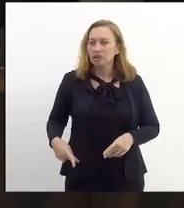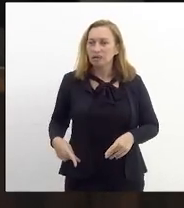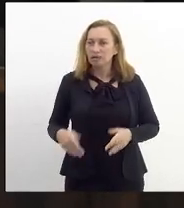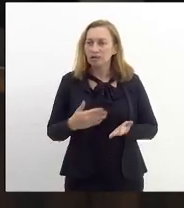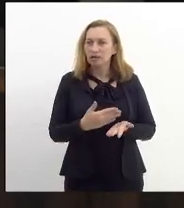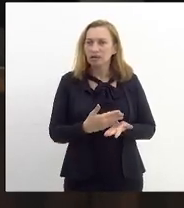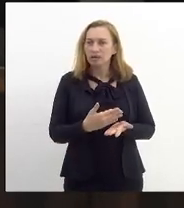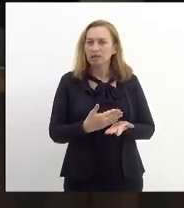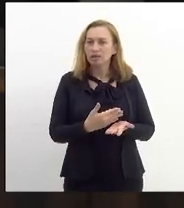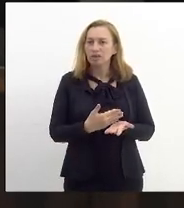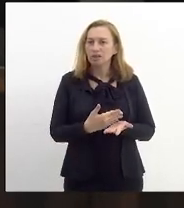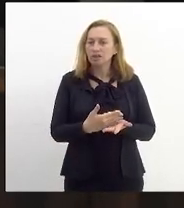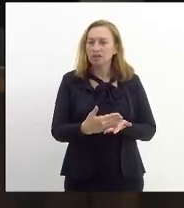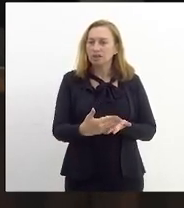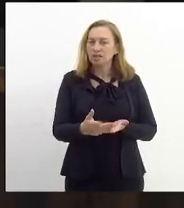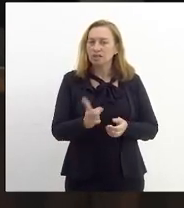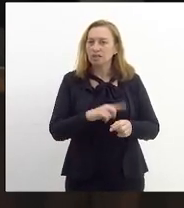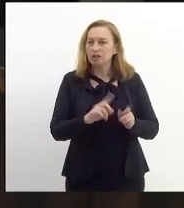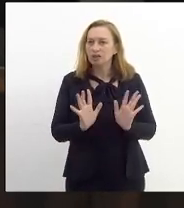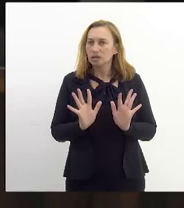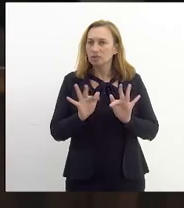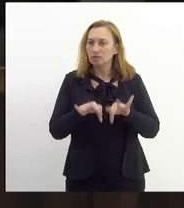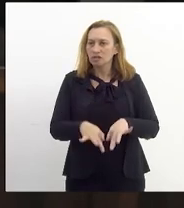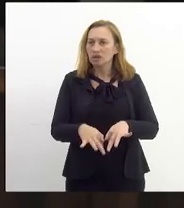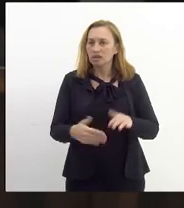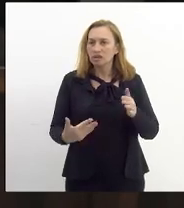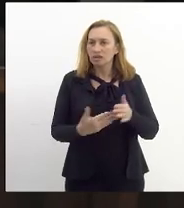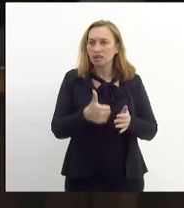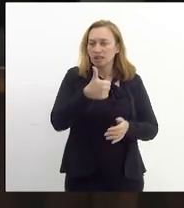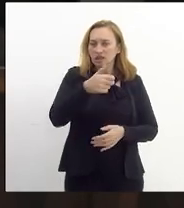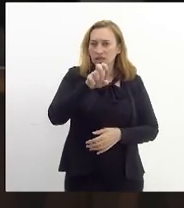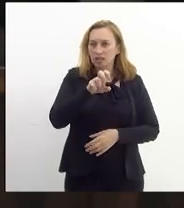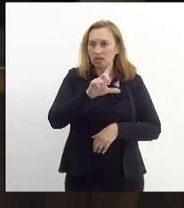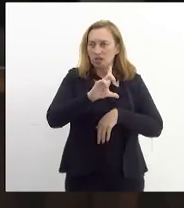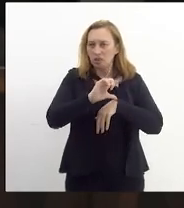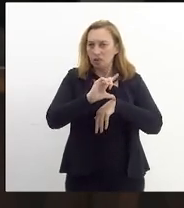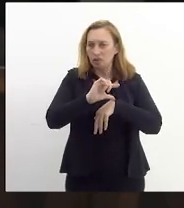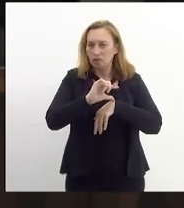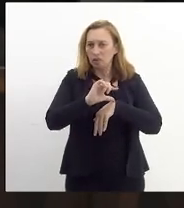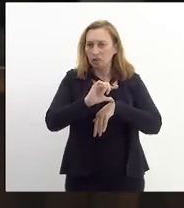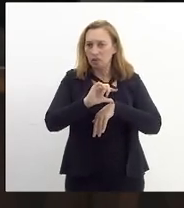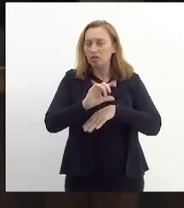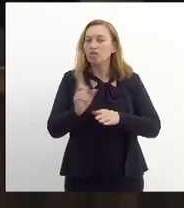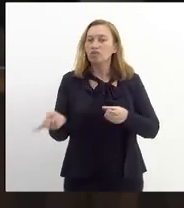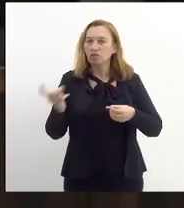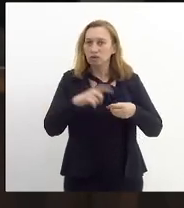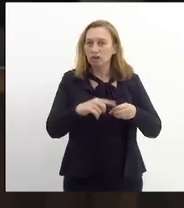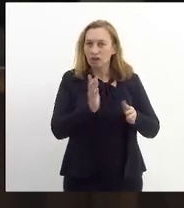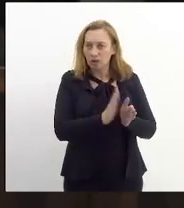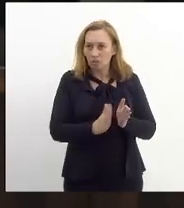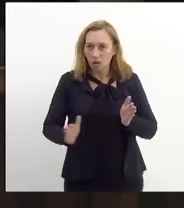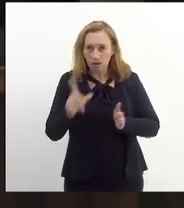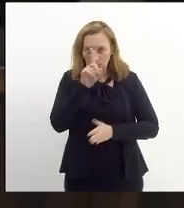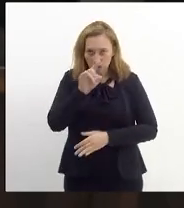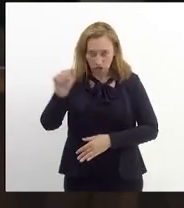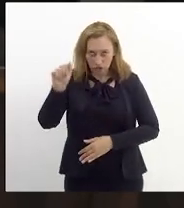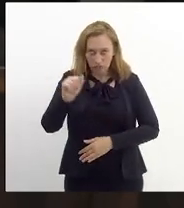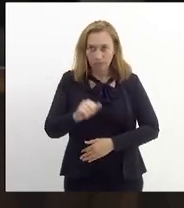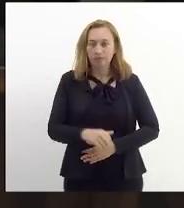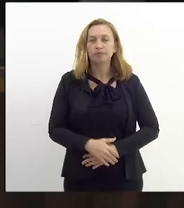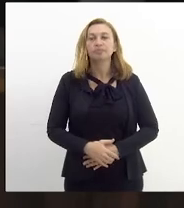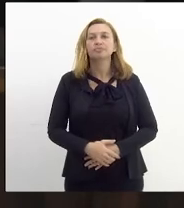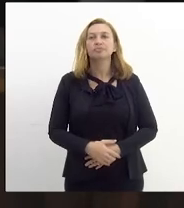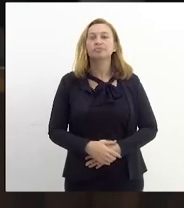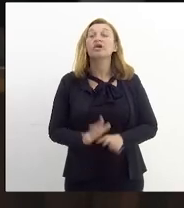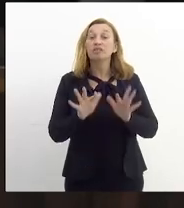Inicial suspende a presente sessão até às 15horas quando retornaremos com a ordem do